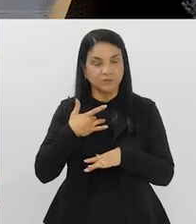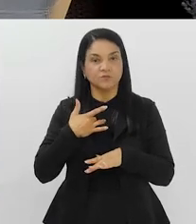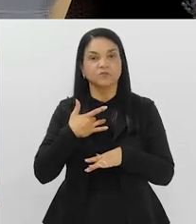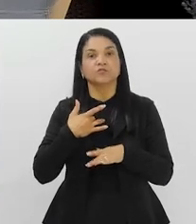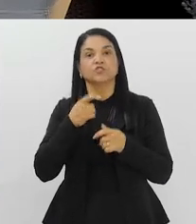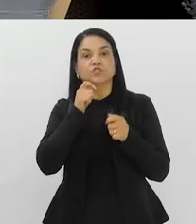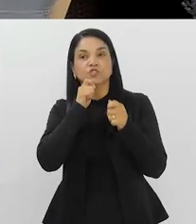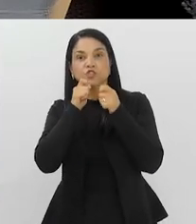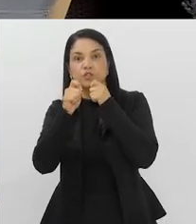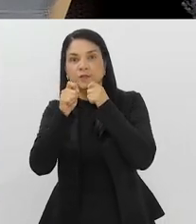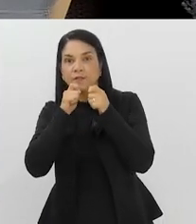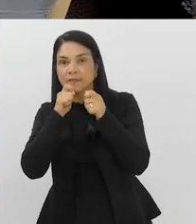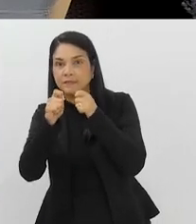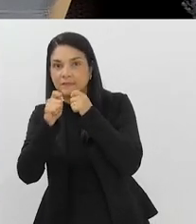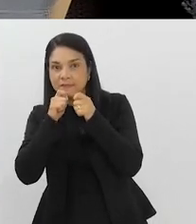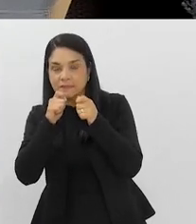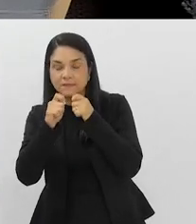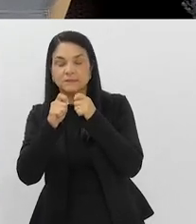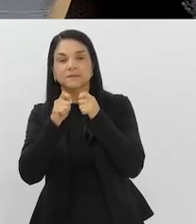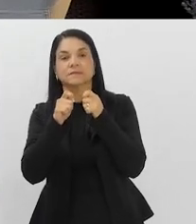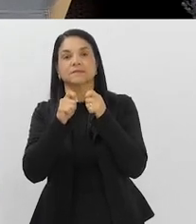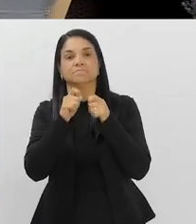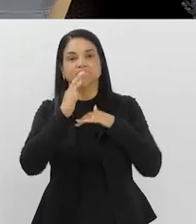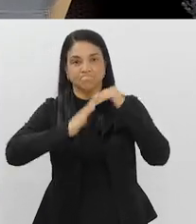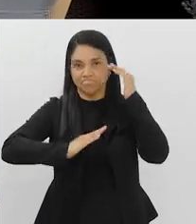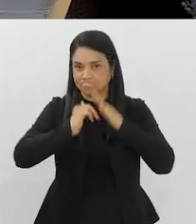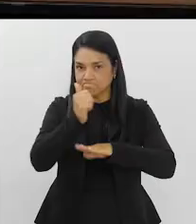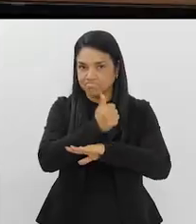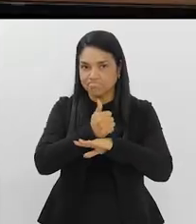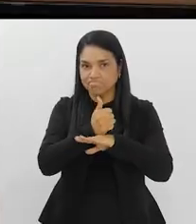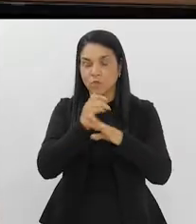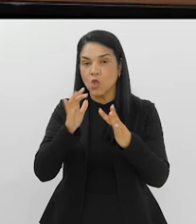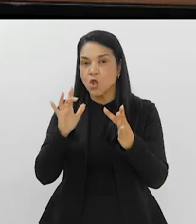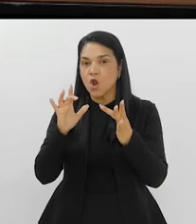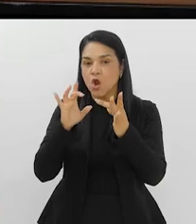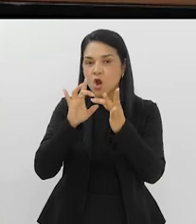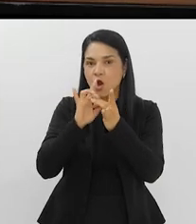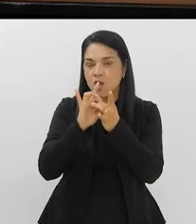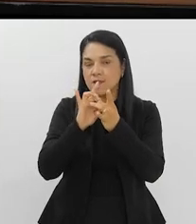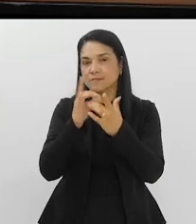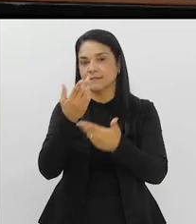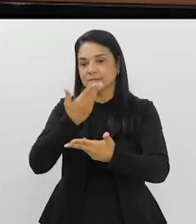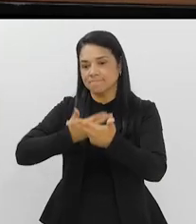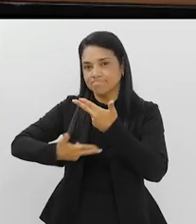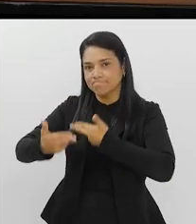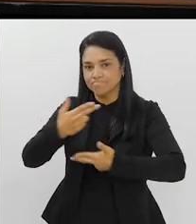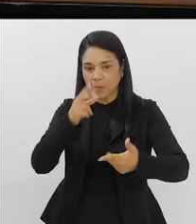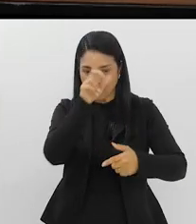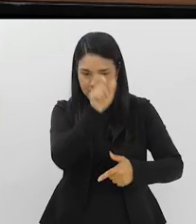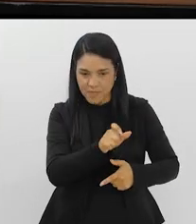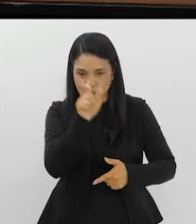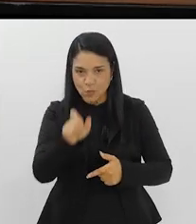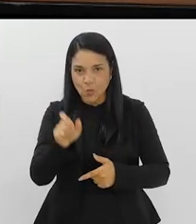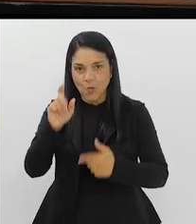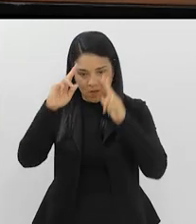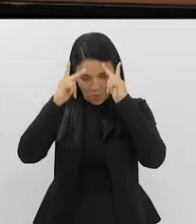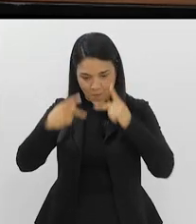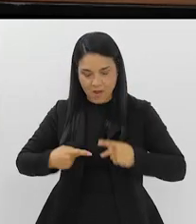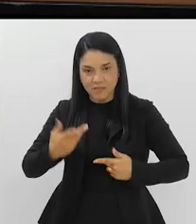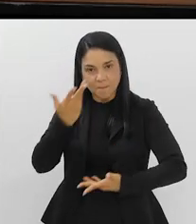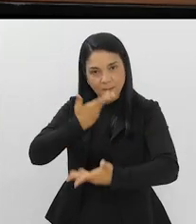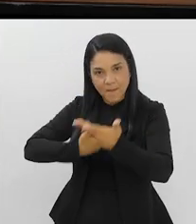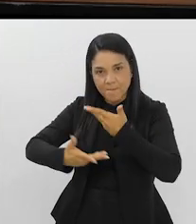né? São pessoas, você falou jornalistas, né? Mas as pessoas que têm essa conexão, essa relação interpessoal enquanto